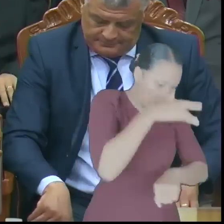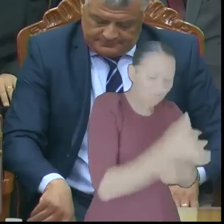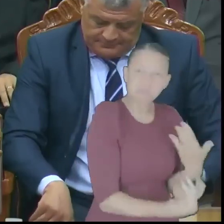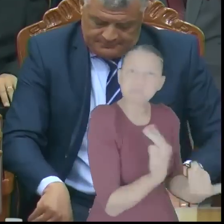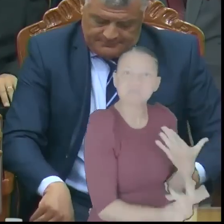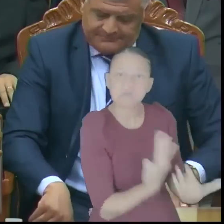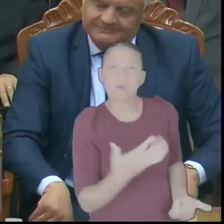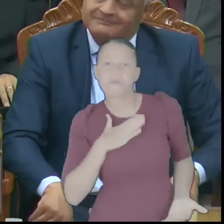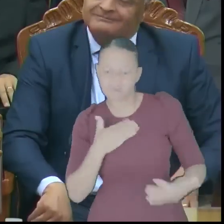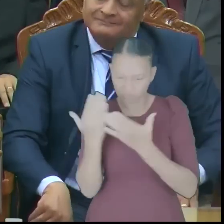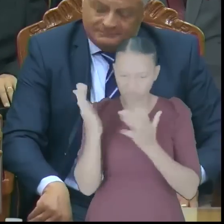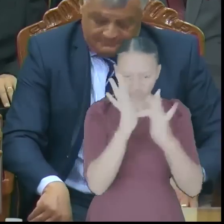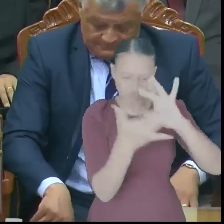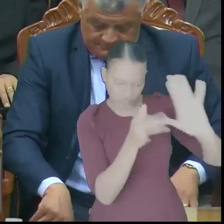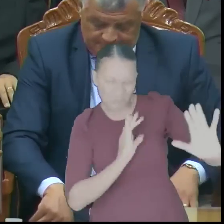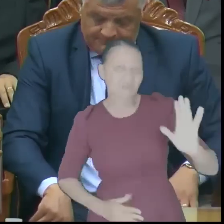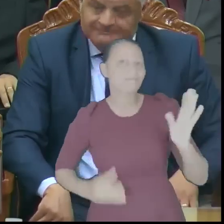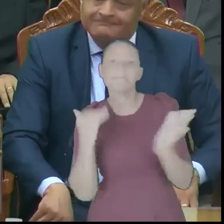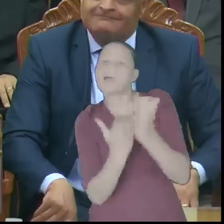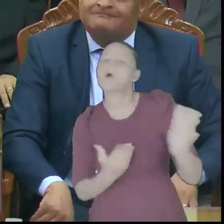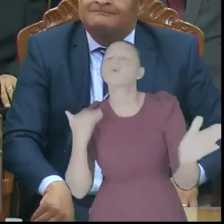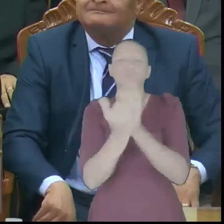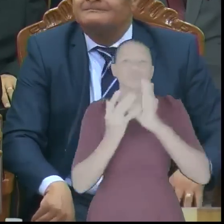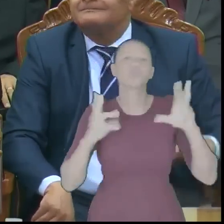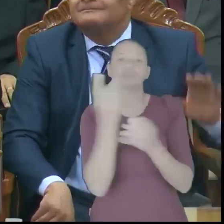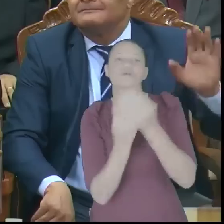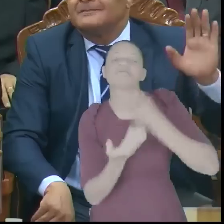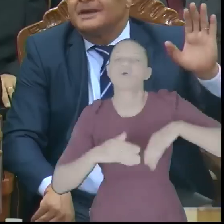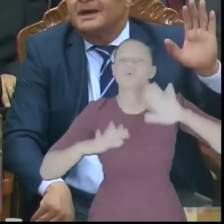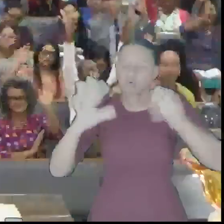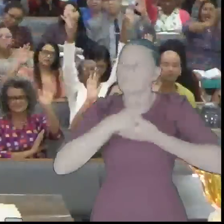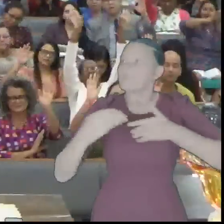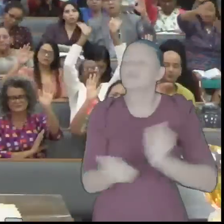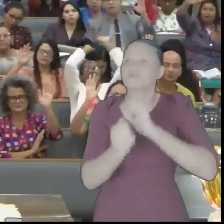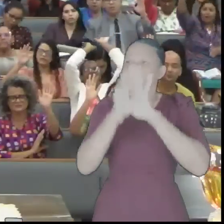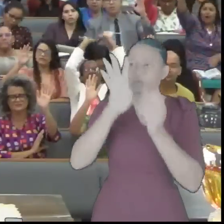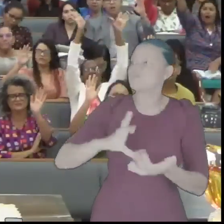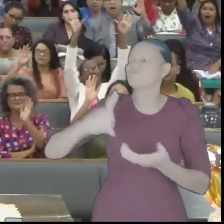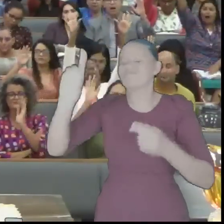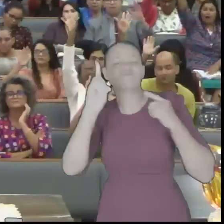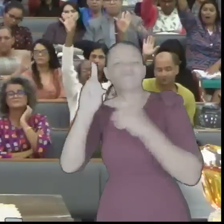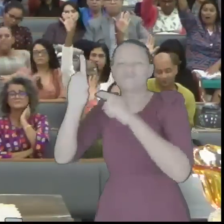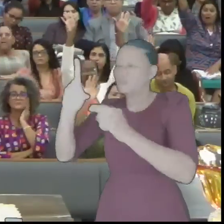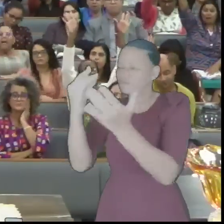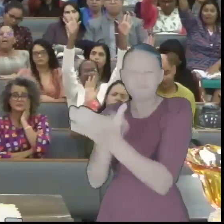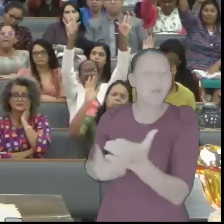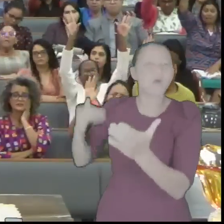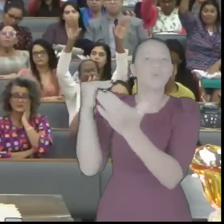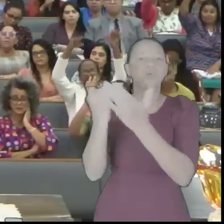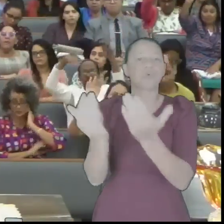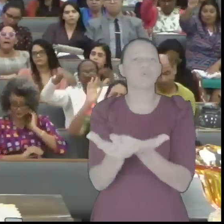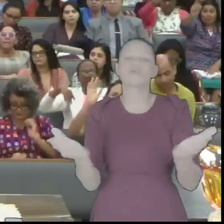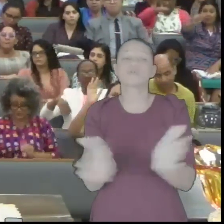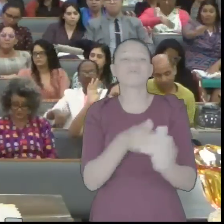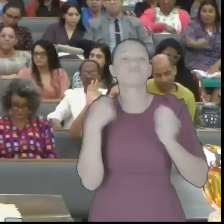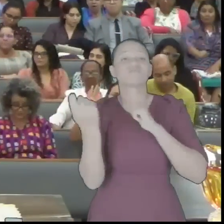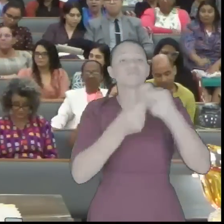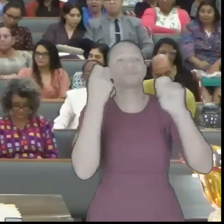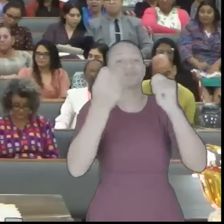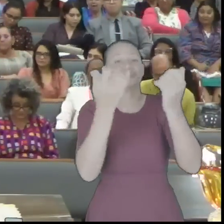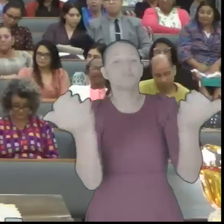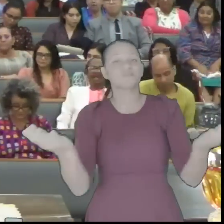Cristo é maior que tudo. Levante a mão e a ele diga glória a Deus, porque ele é maior.